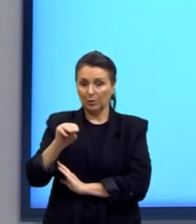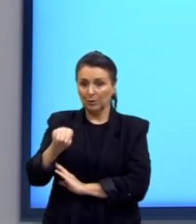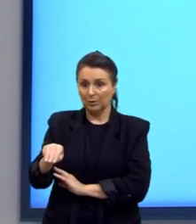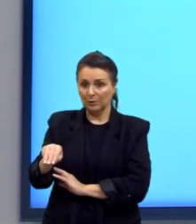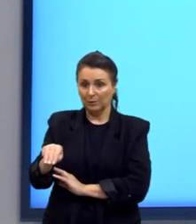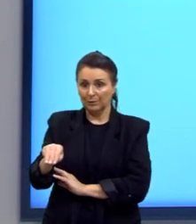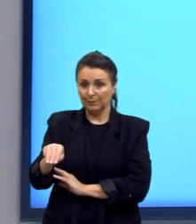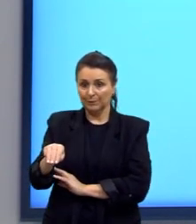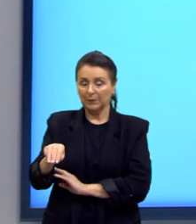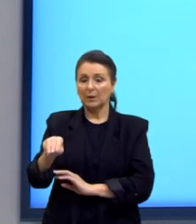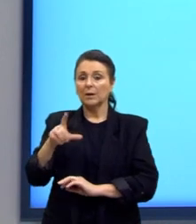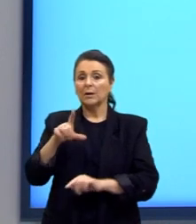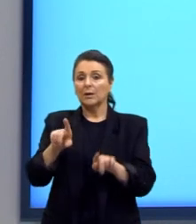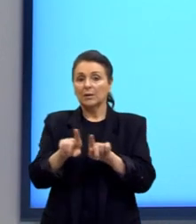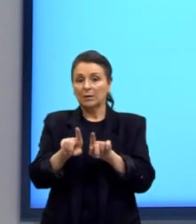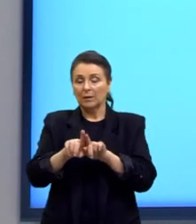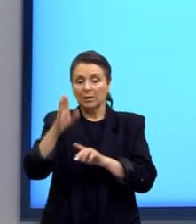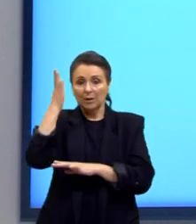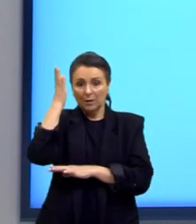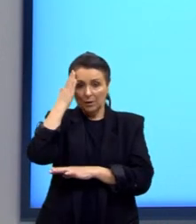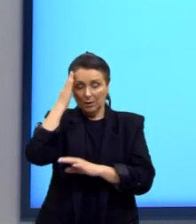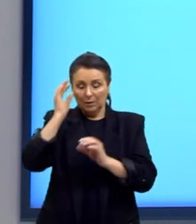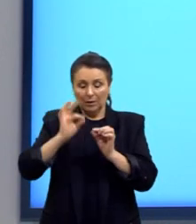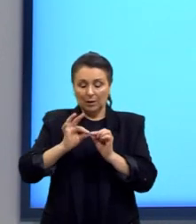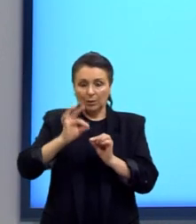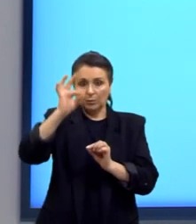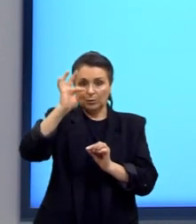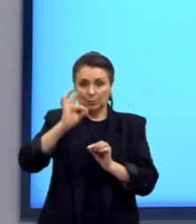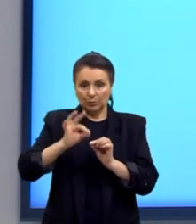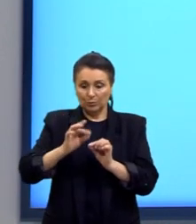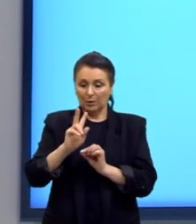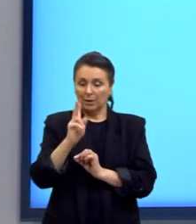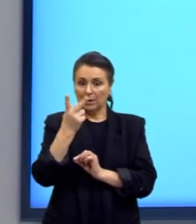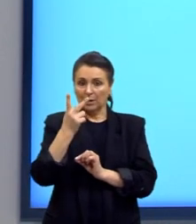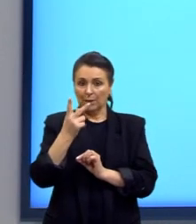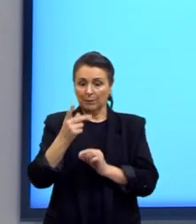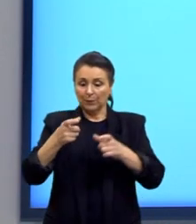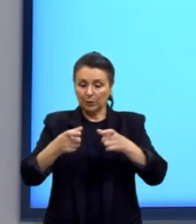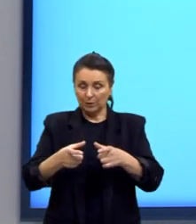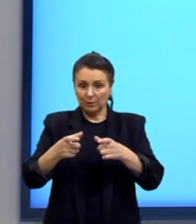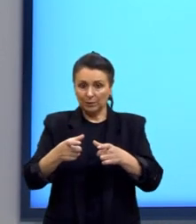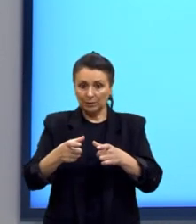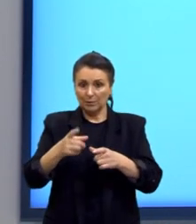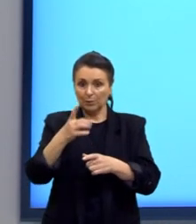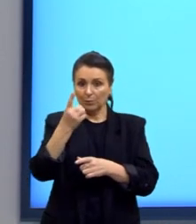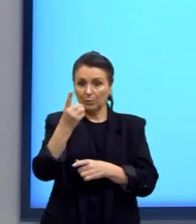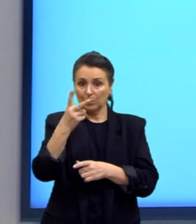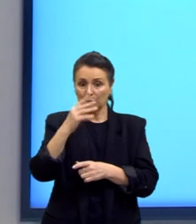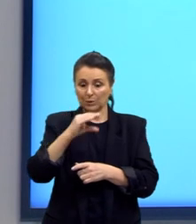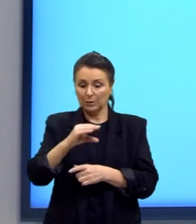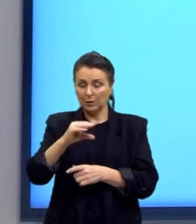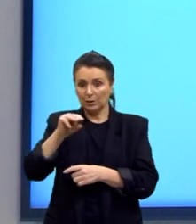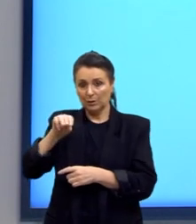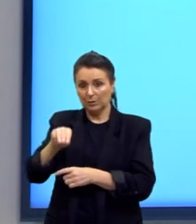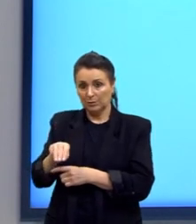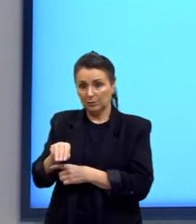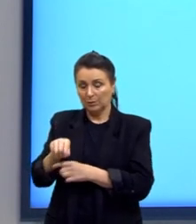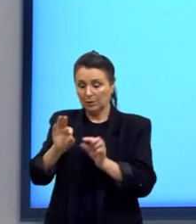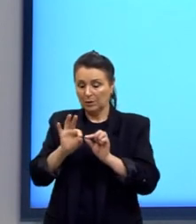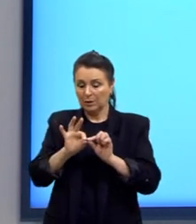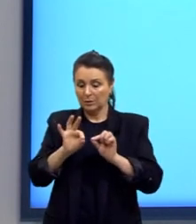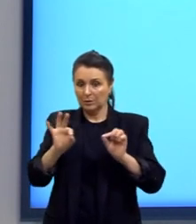Além disso e sabe-se que altura h dessa Caneca mede 12 centímetros seria a